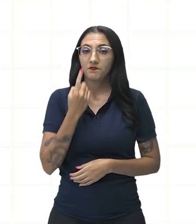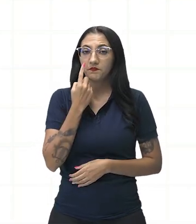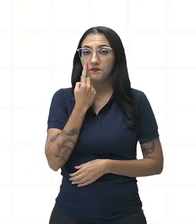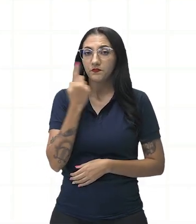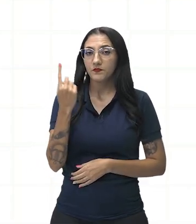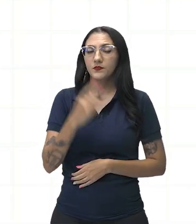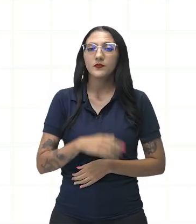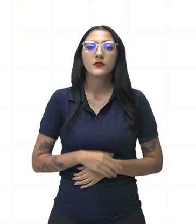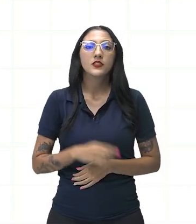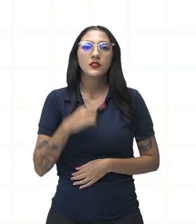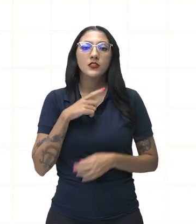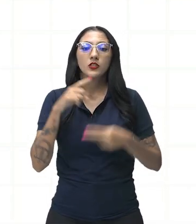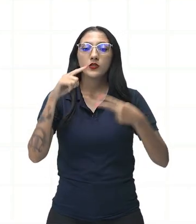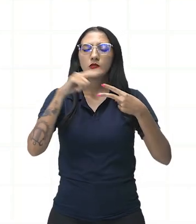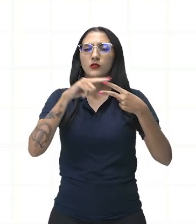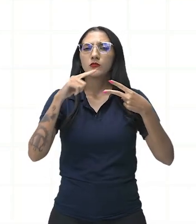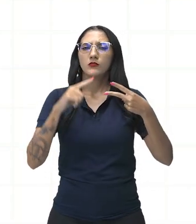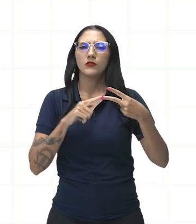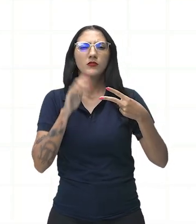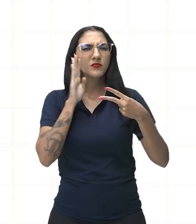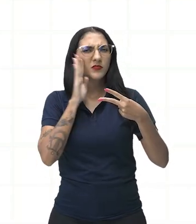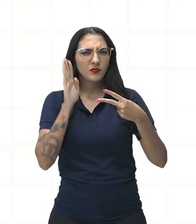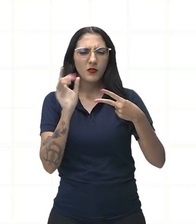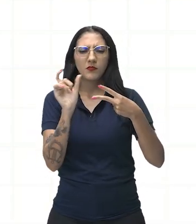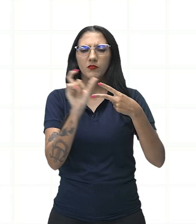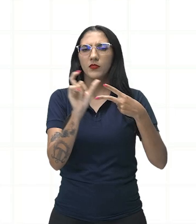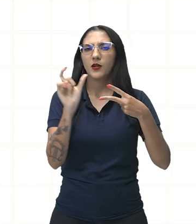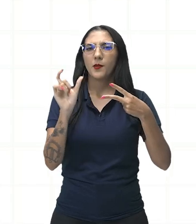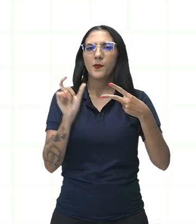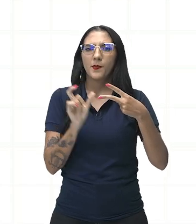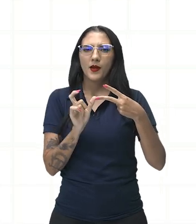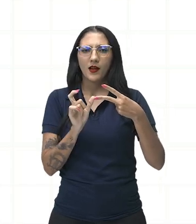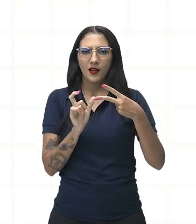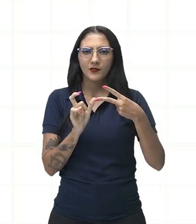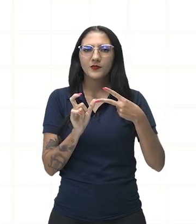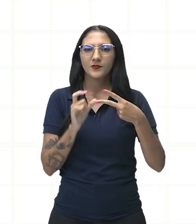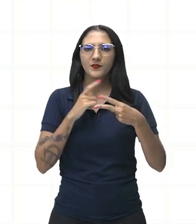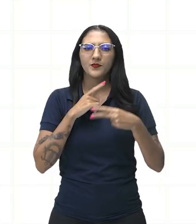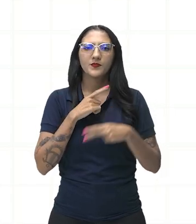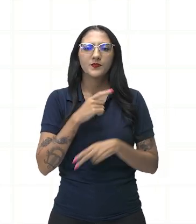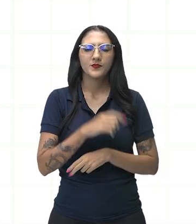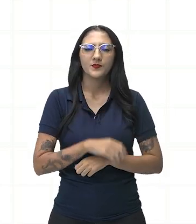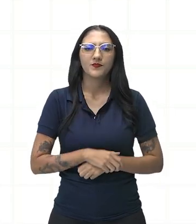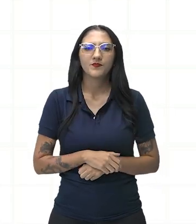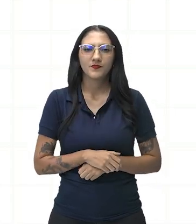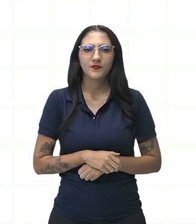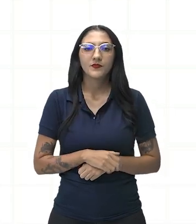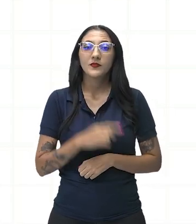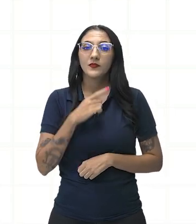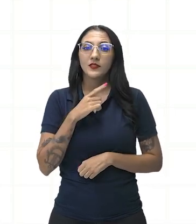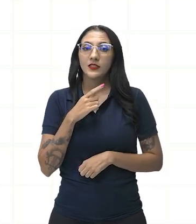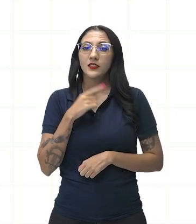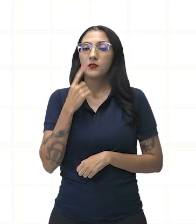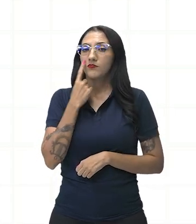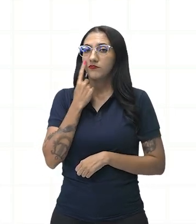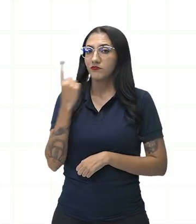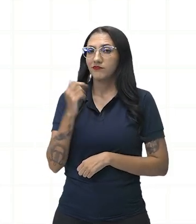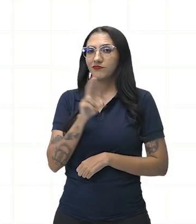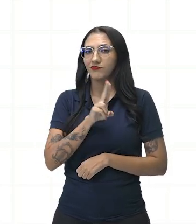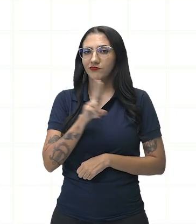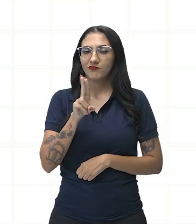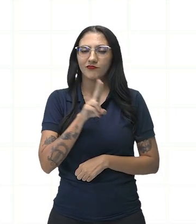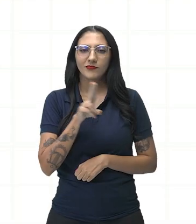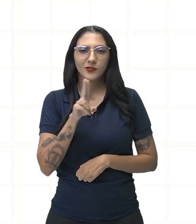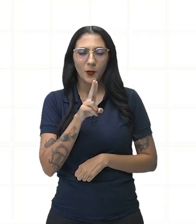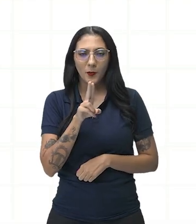em inorgânicas, que está até aqui citado no nosso texto, como também se